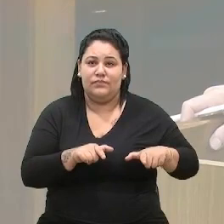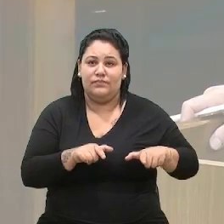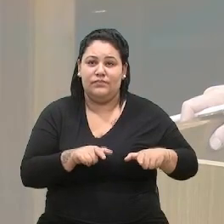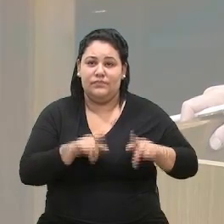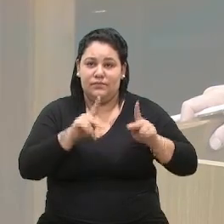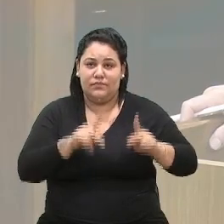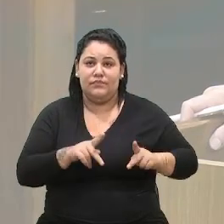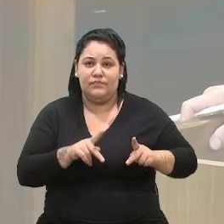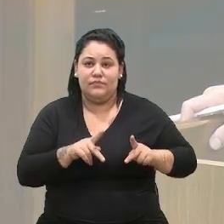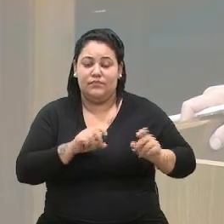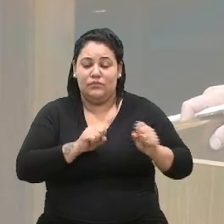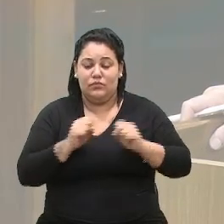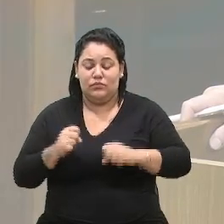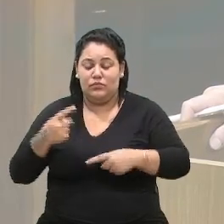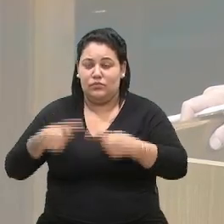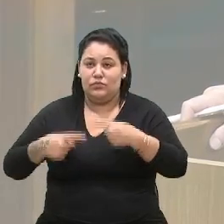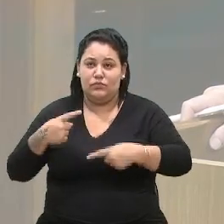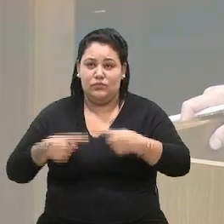fato debater